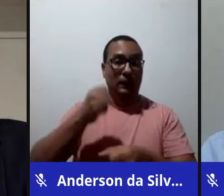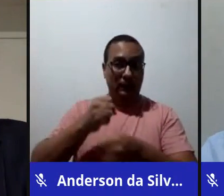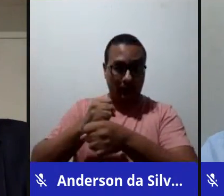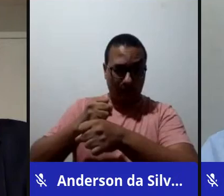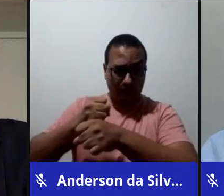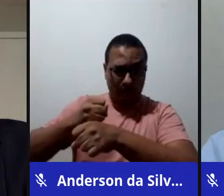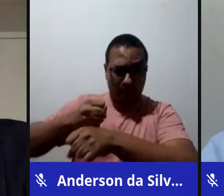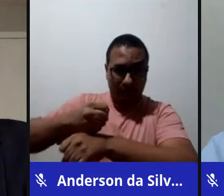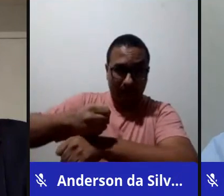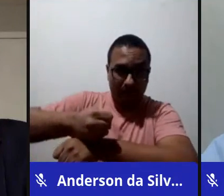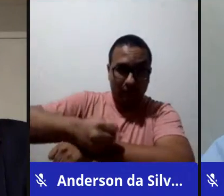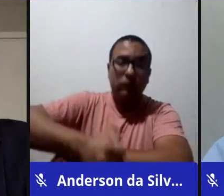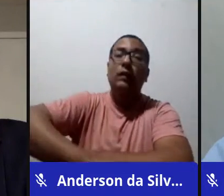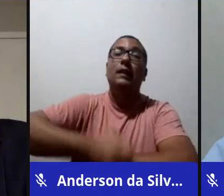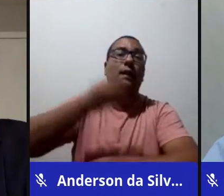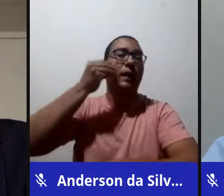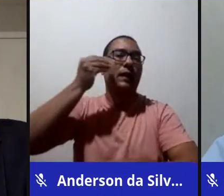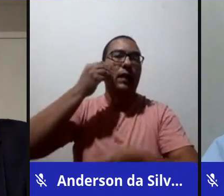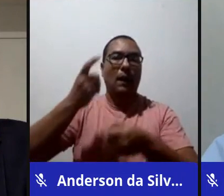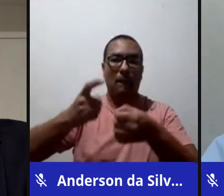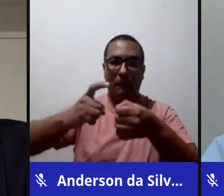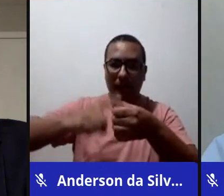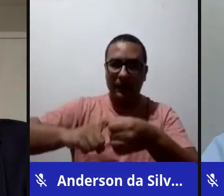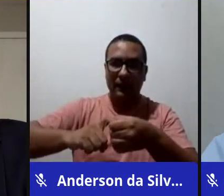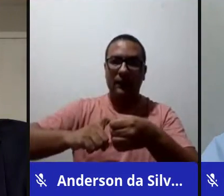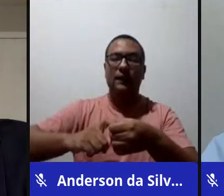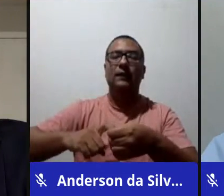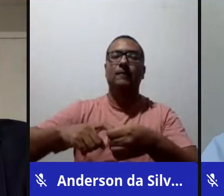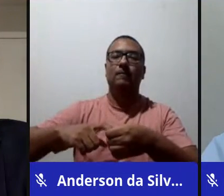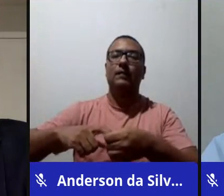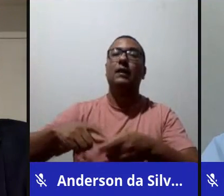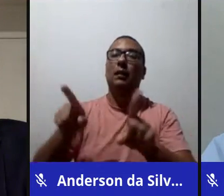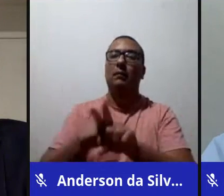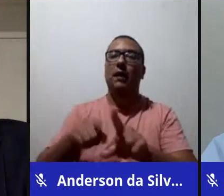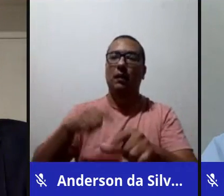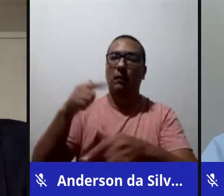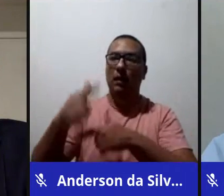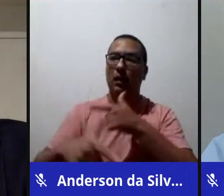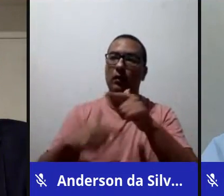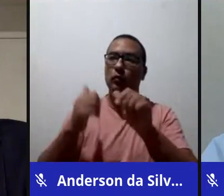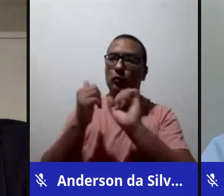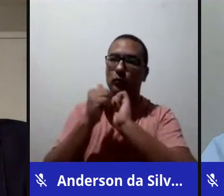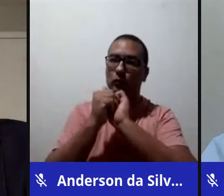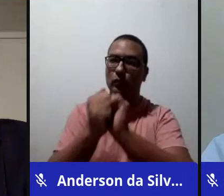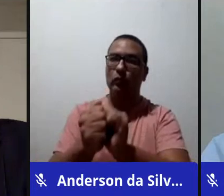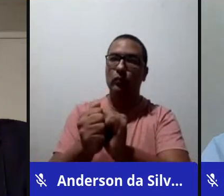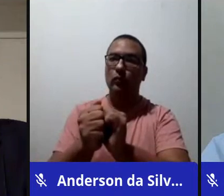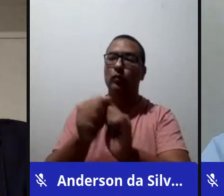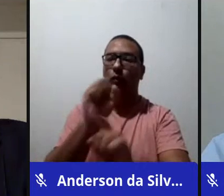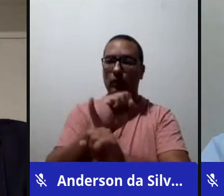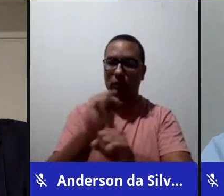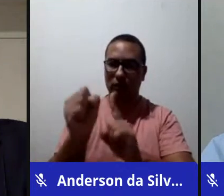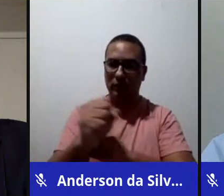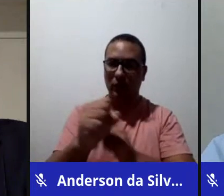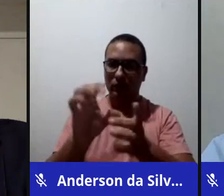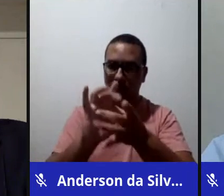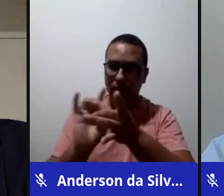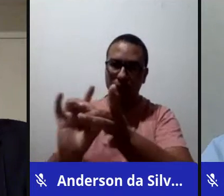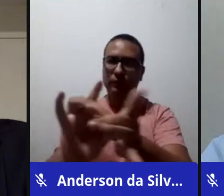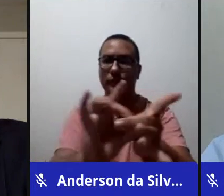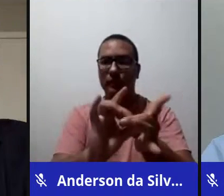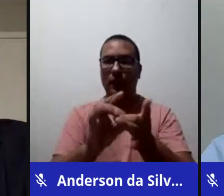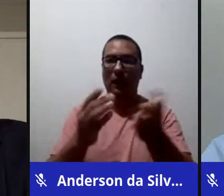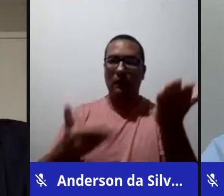buscado incessantemente essa parceria, né? E trabalhar muito próximo da sociedade,